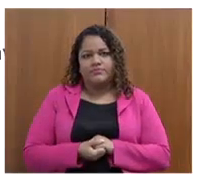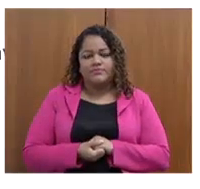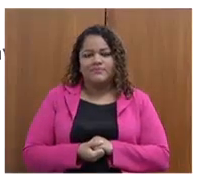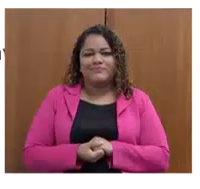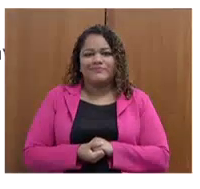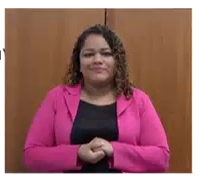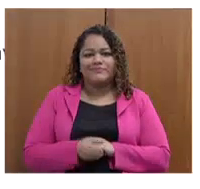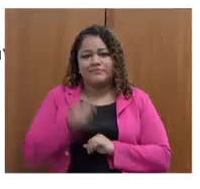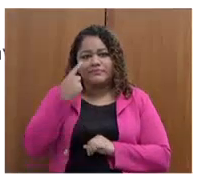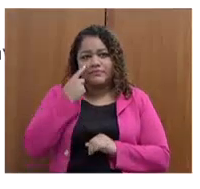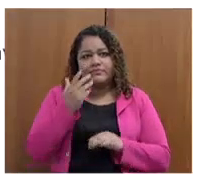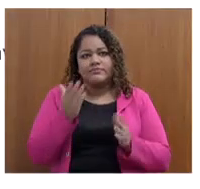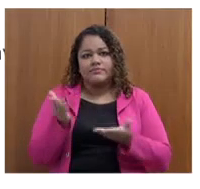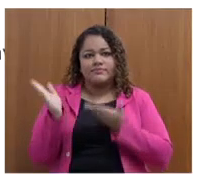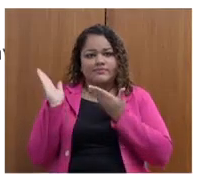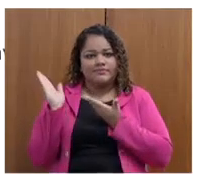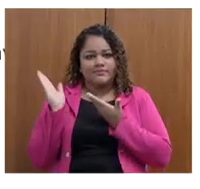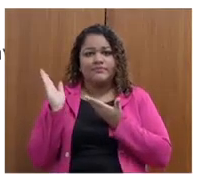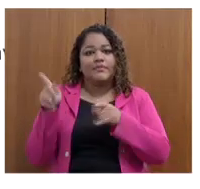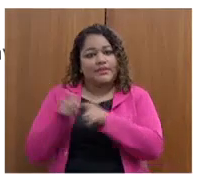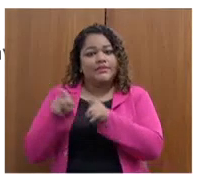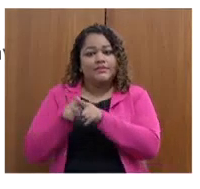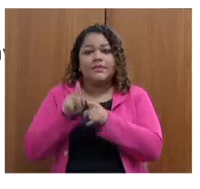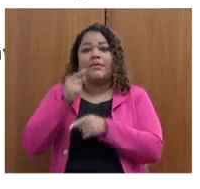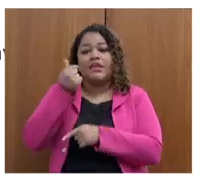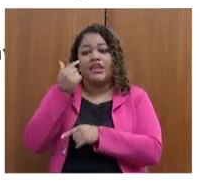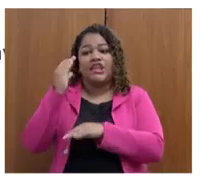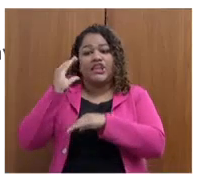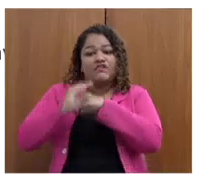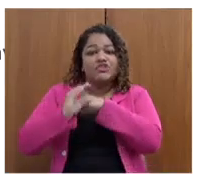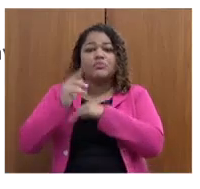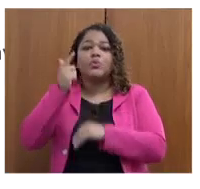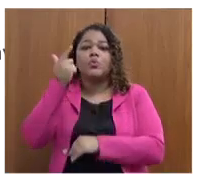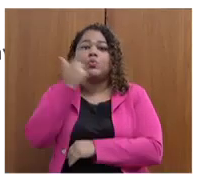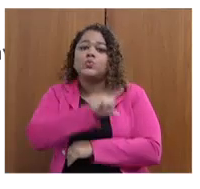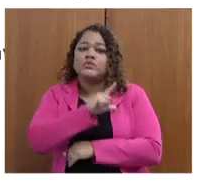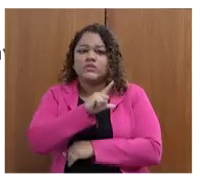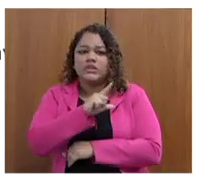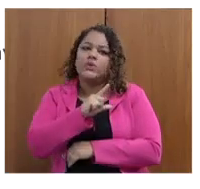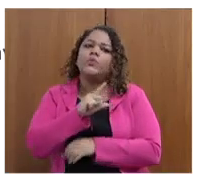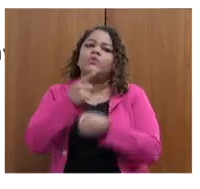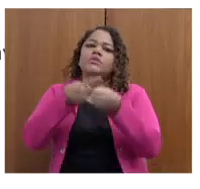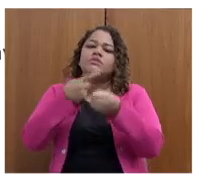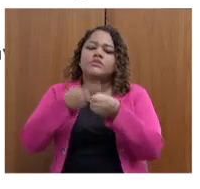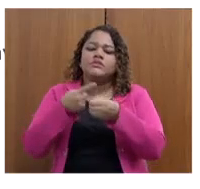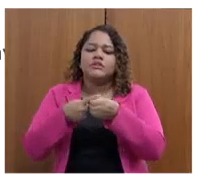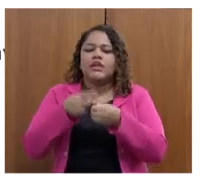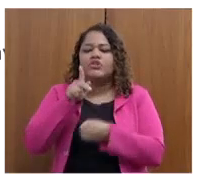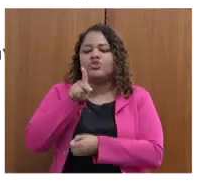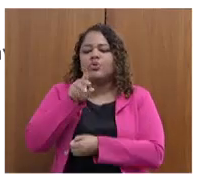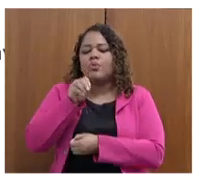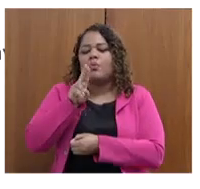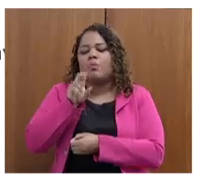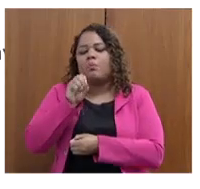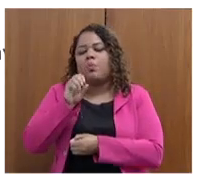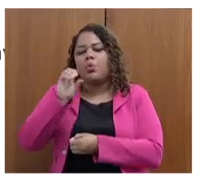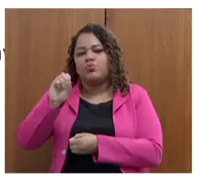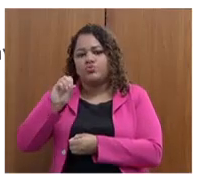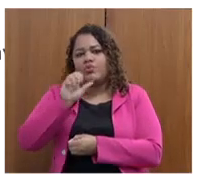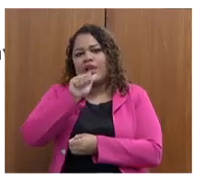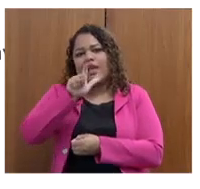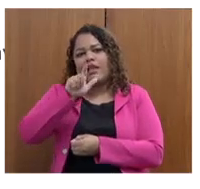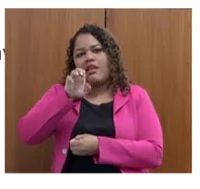aqui também é outro grande investimento que nós trouxemos para a cidade de Pouso Alegre que a ideia que vai fazer